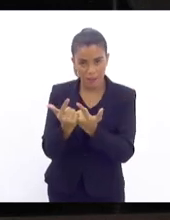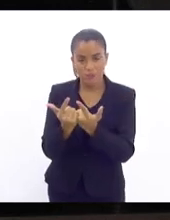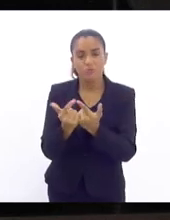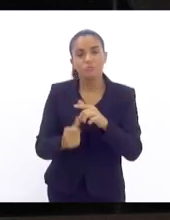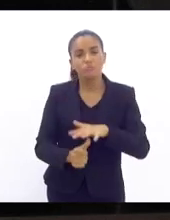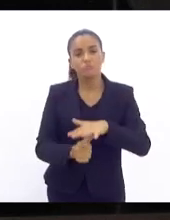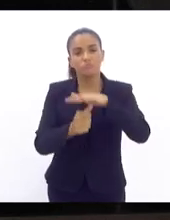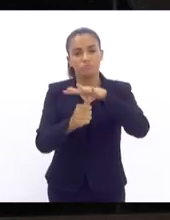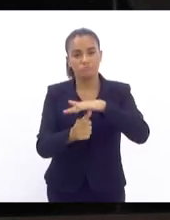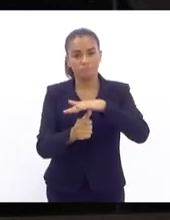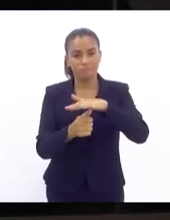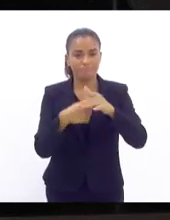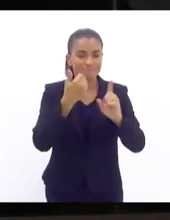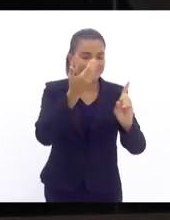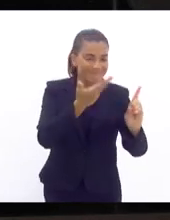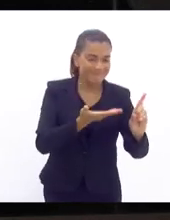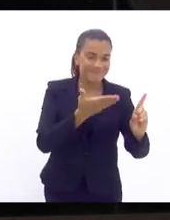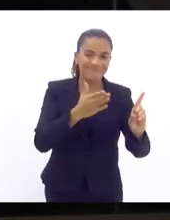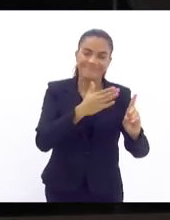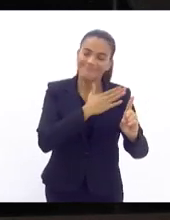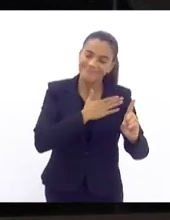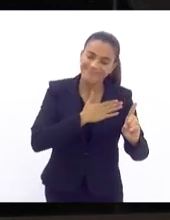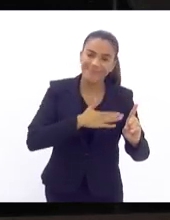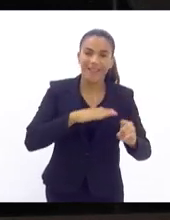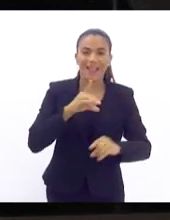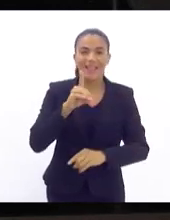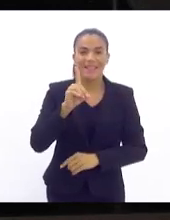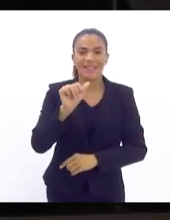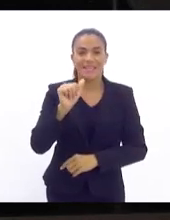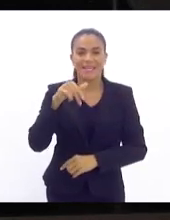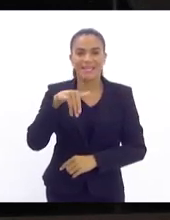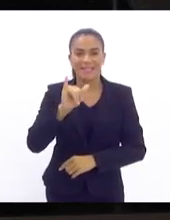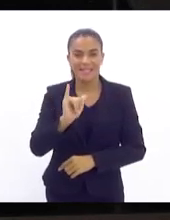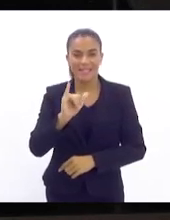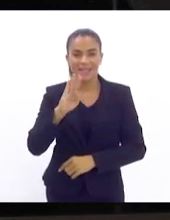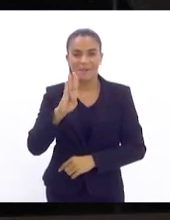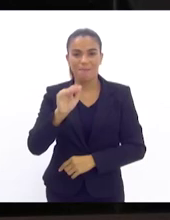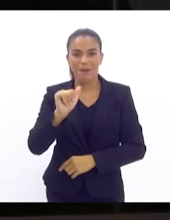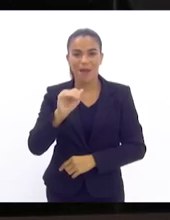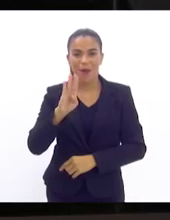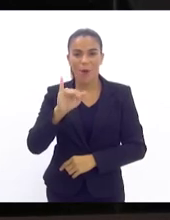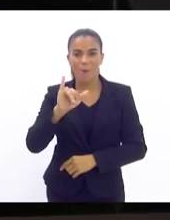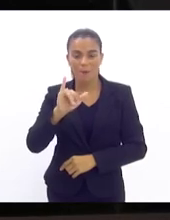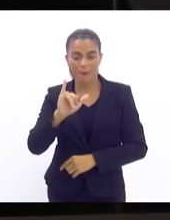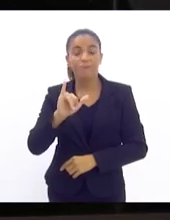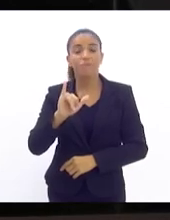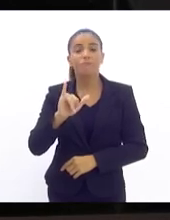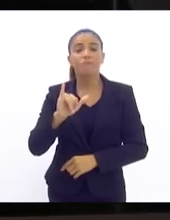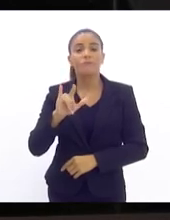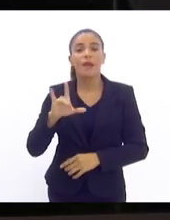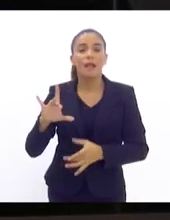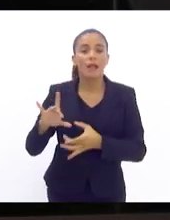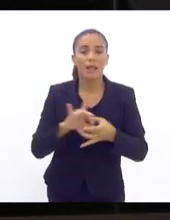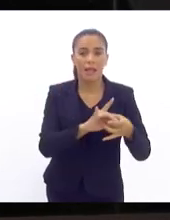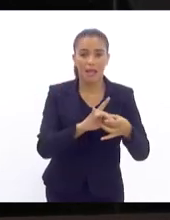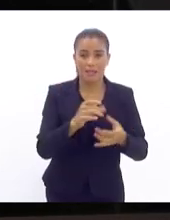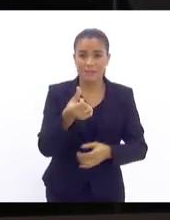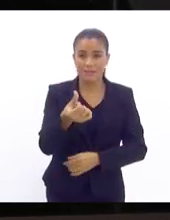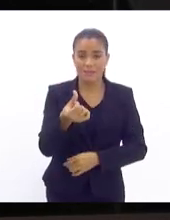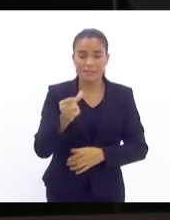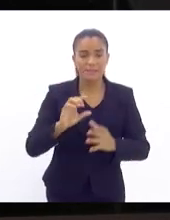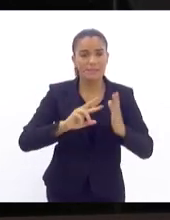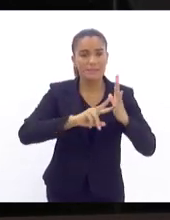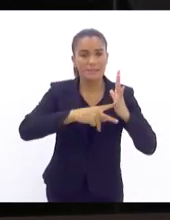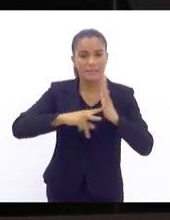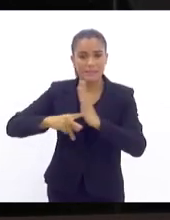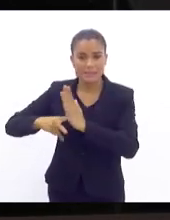presidida pela querida deputada Dani Balbi, junto a 6 sindicatos de trabalhadores para